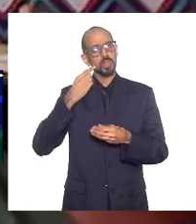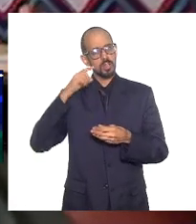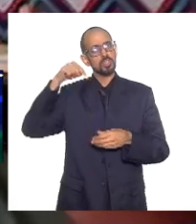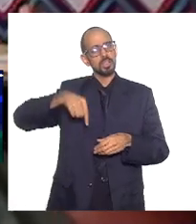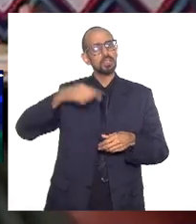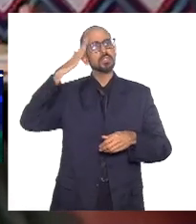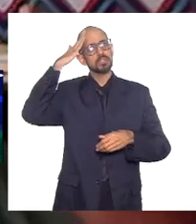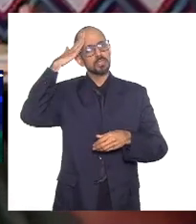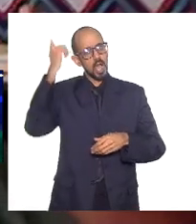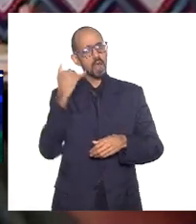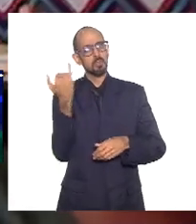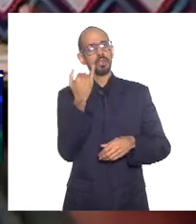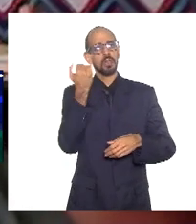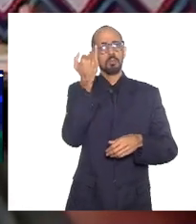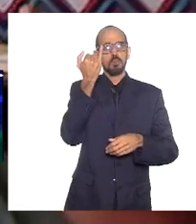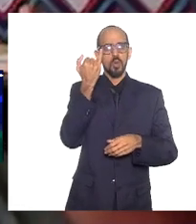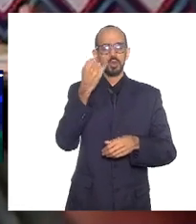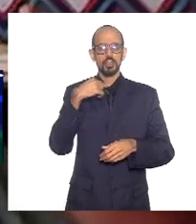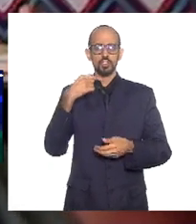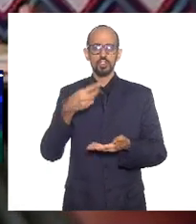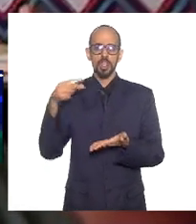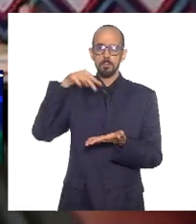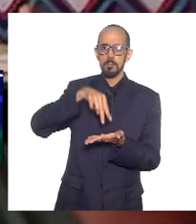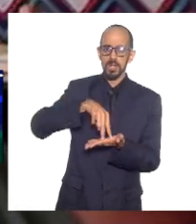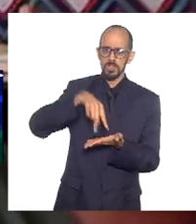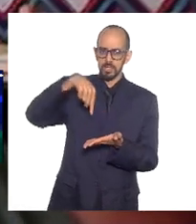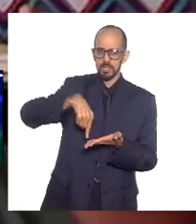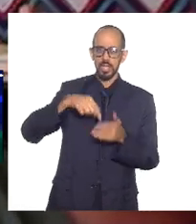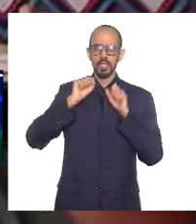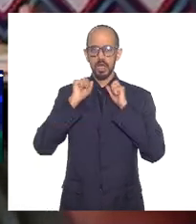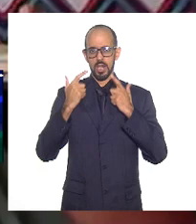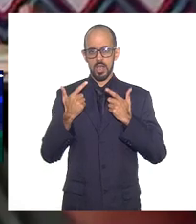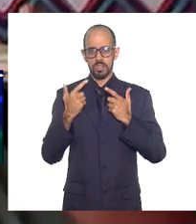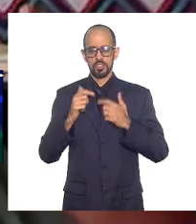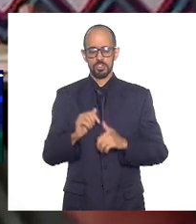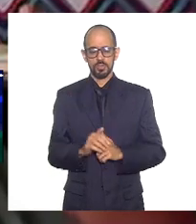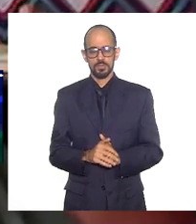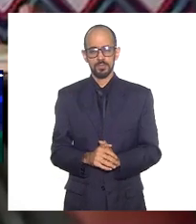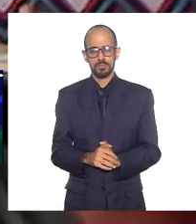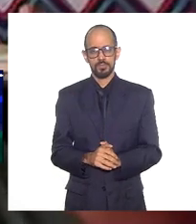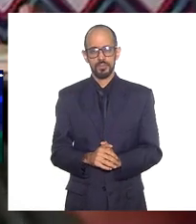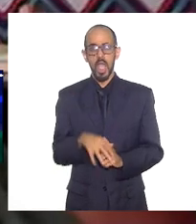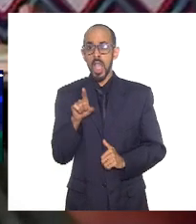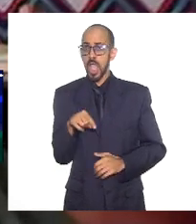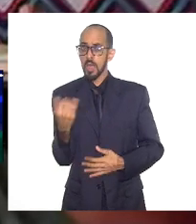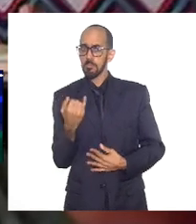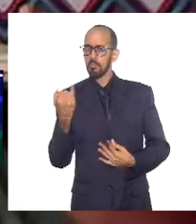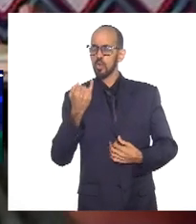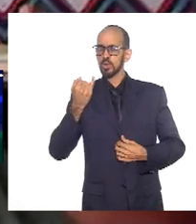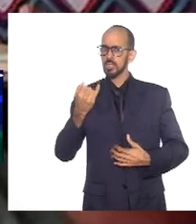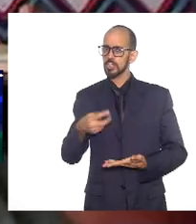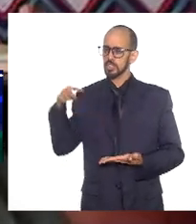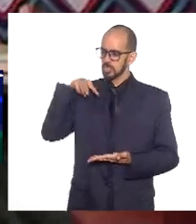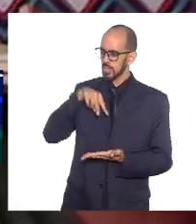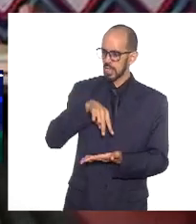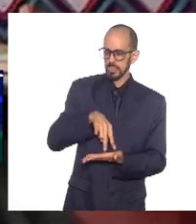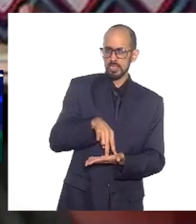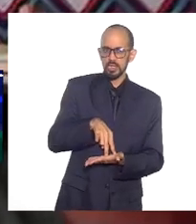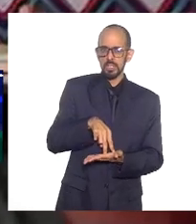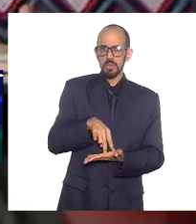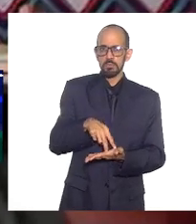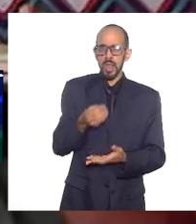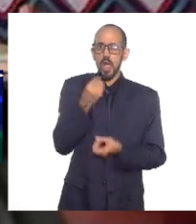da importância da nossa presença nessa casa legislativa. É importante que a gente esteja aqui para